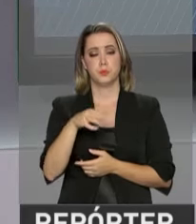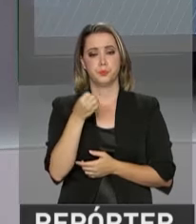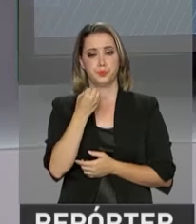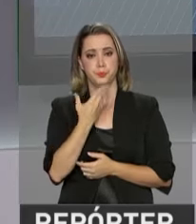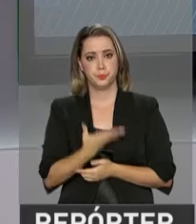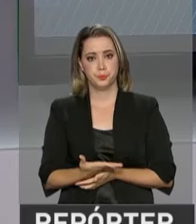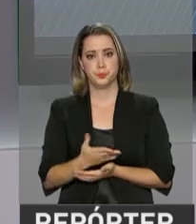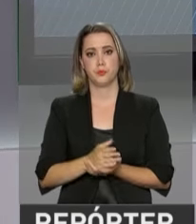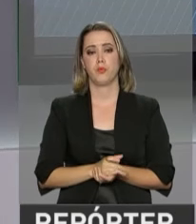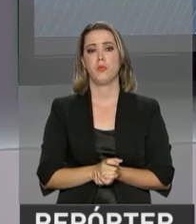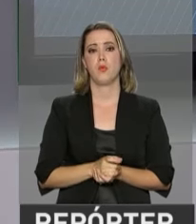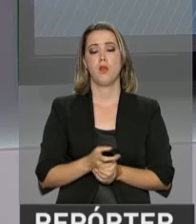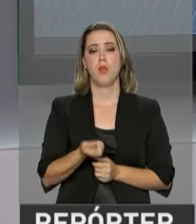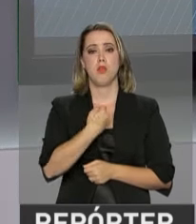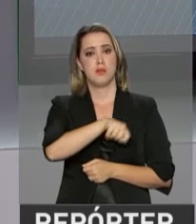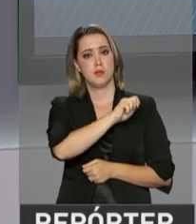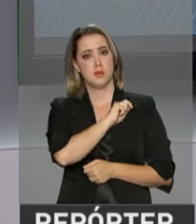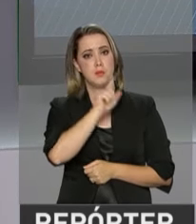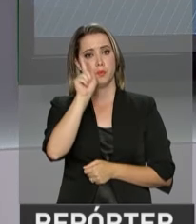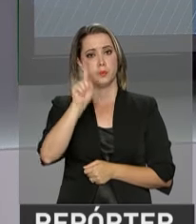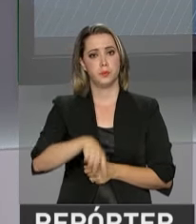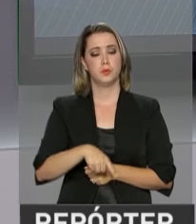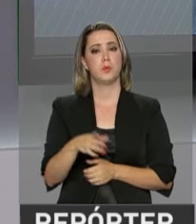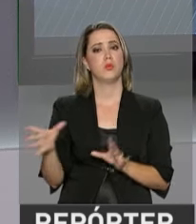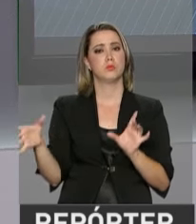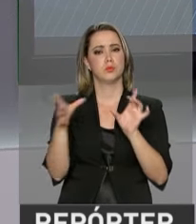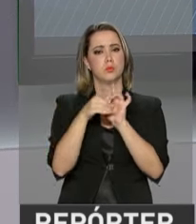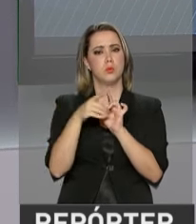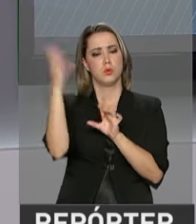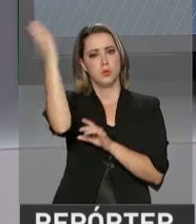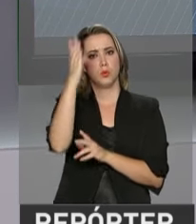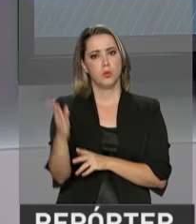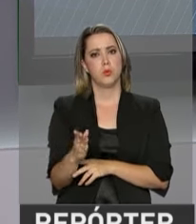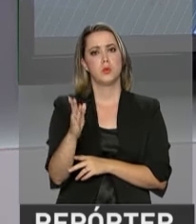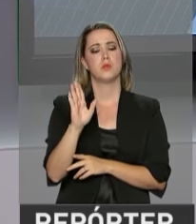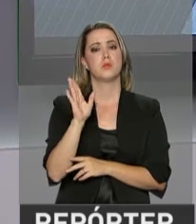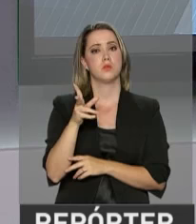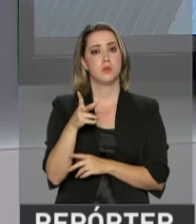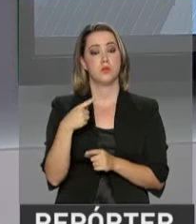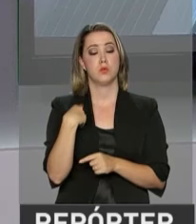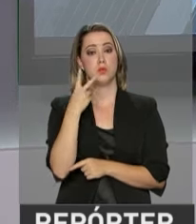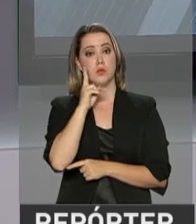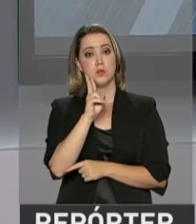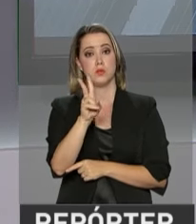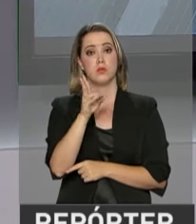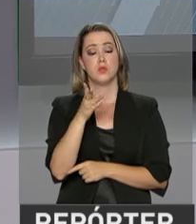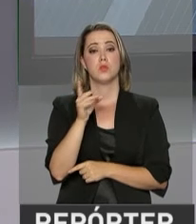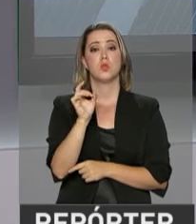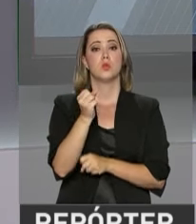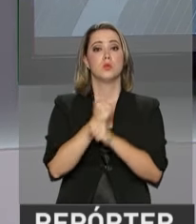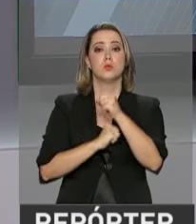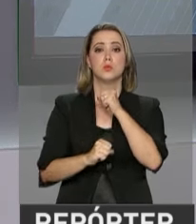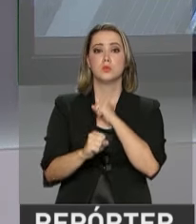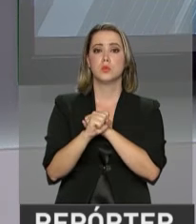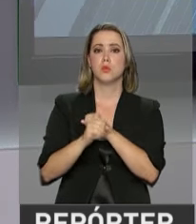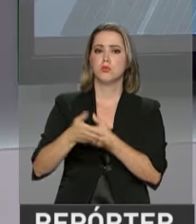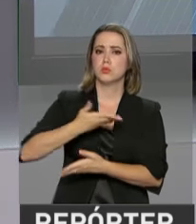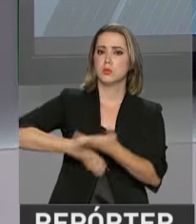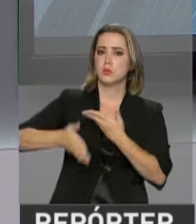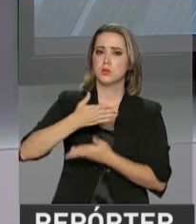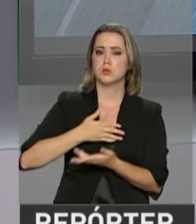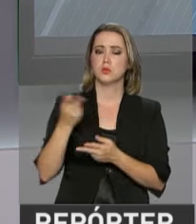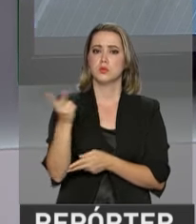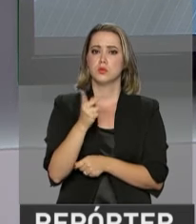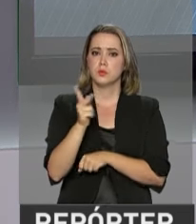a espanha é um forte parceiro de negócios para o brasil como nós vimos na reportagem só no ano passado as trocas